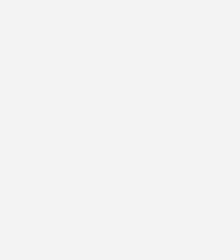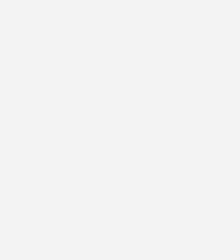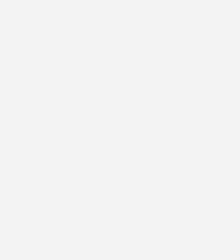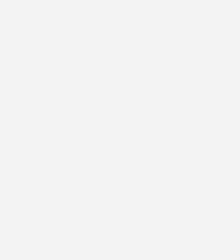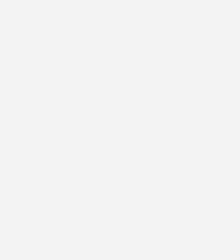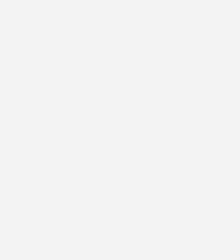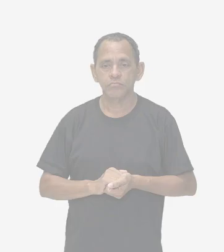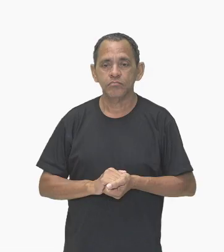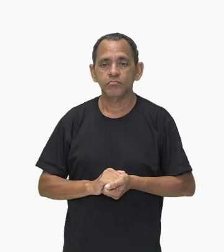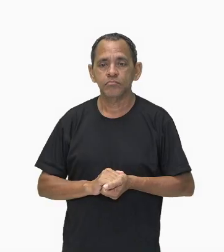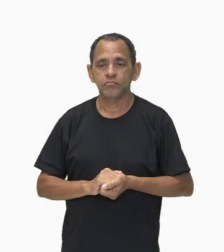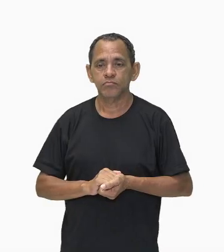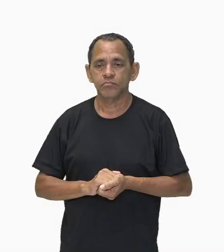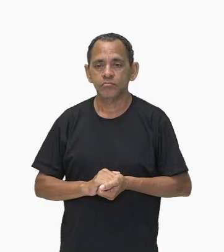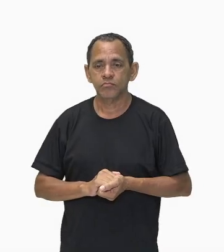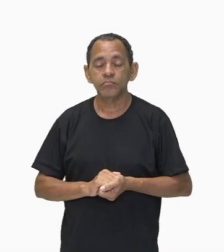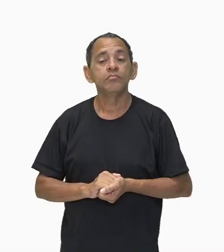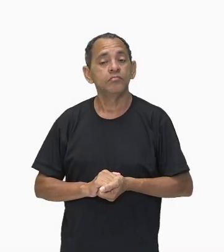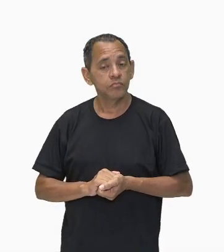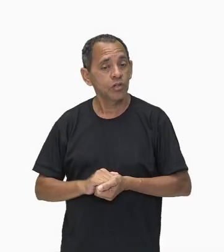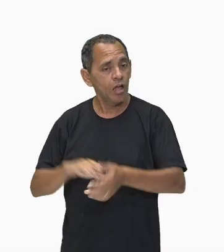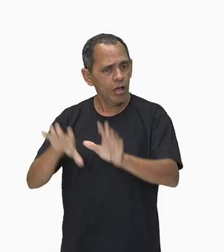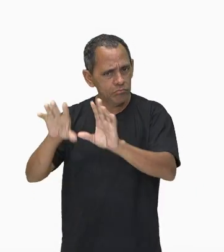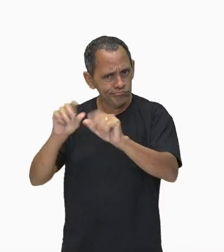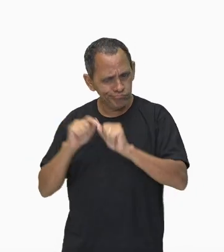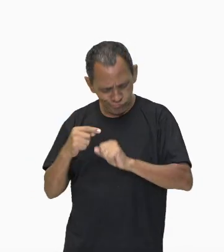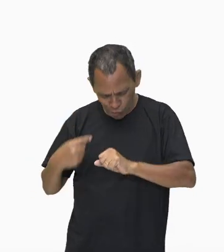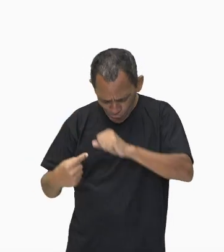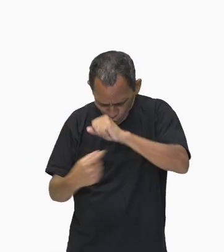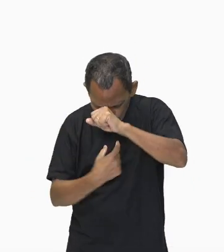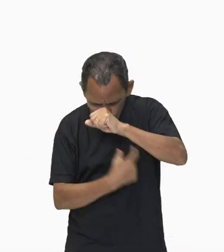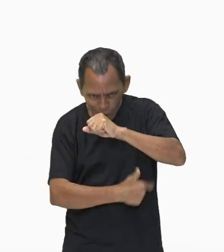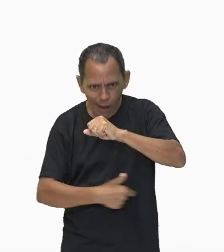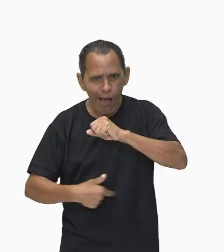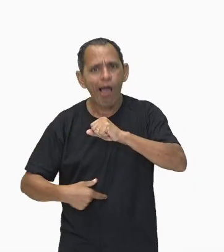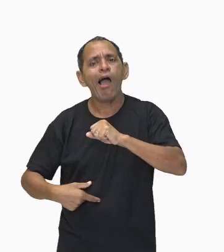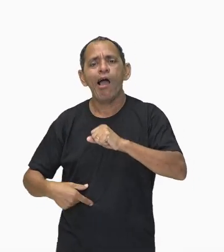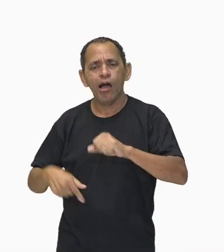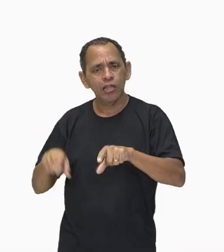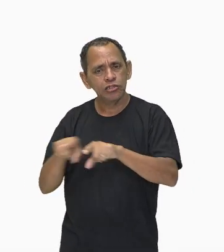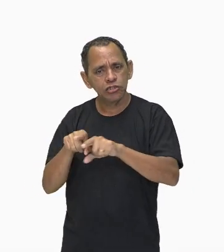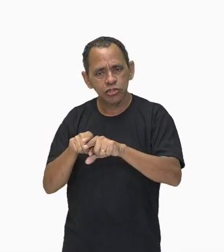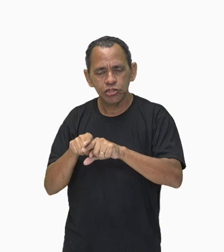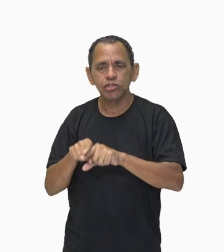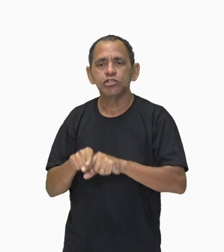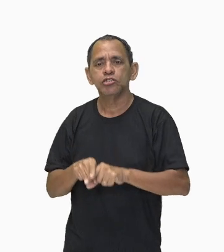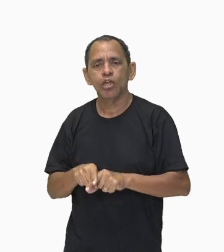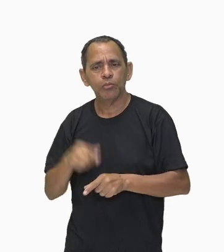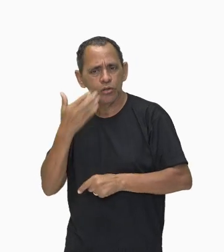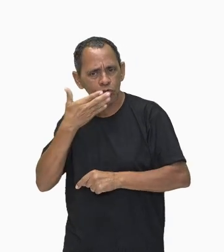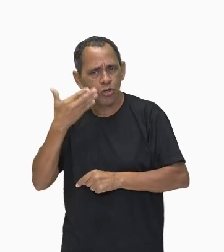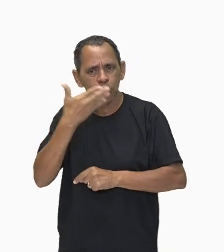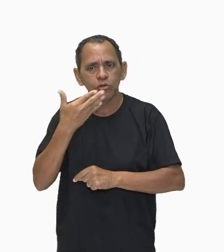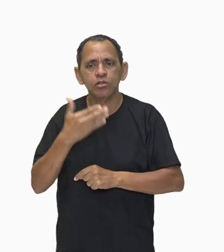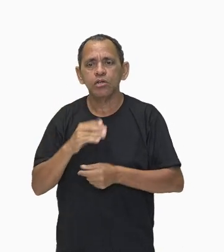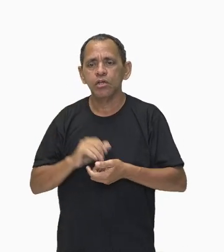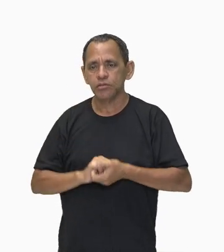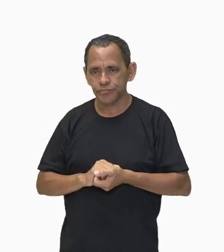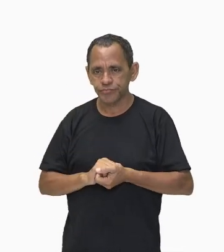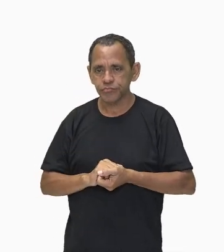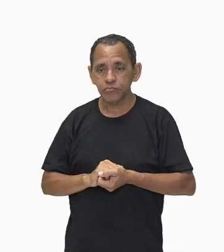no intestino delgado, assim como os carboidratos, e vão ser utilizados, nesse caso, para